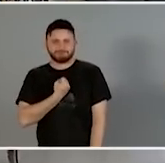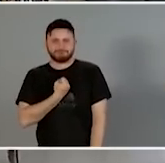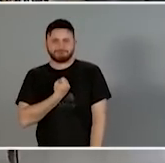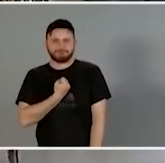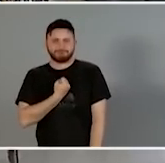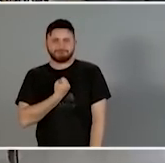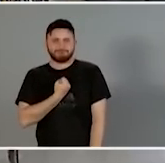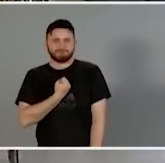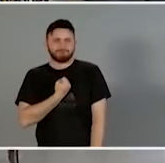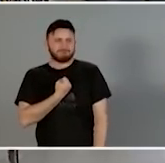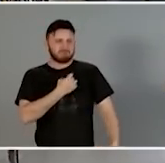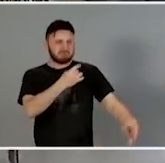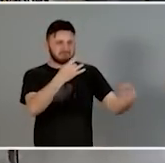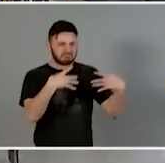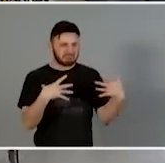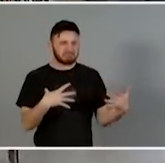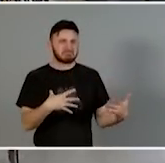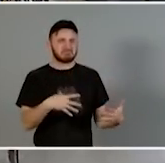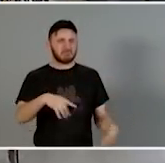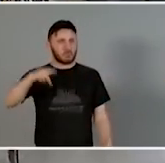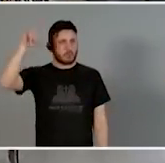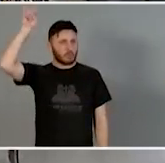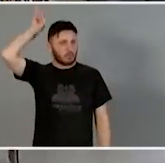foi largada, foi chifrada,